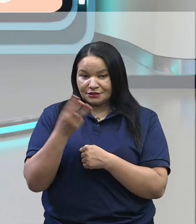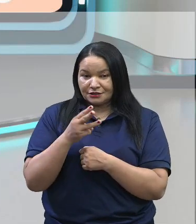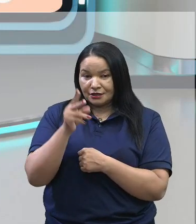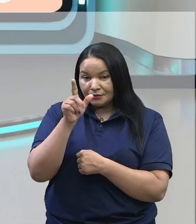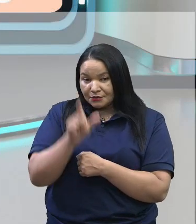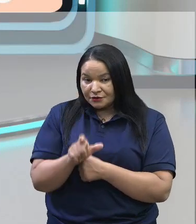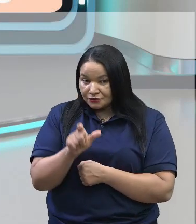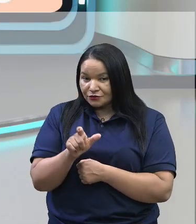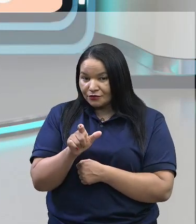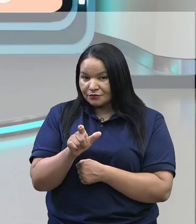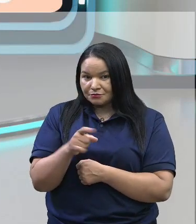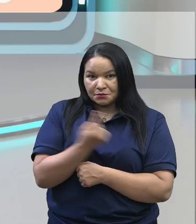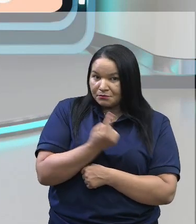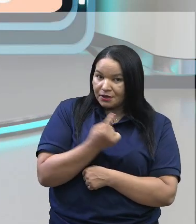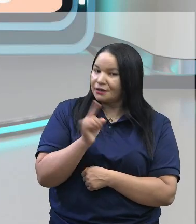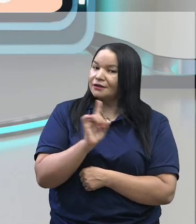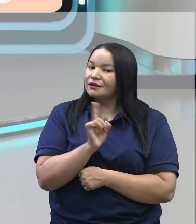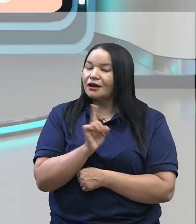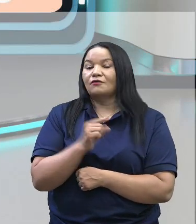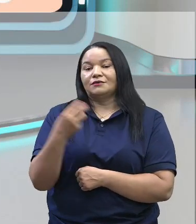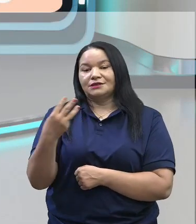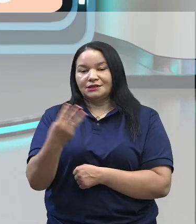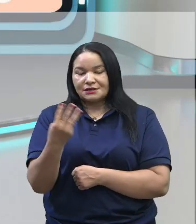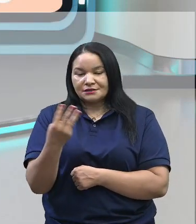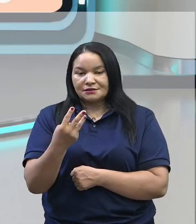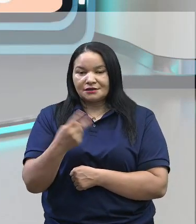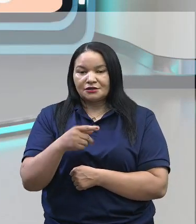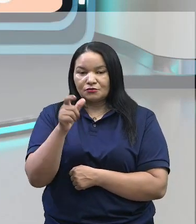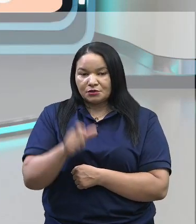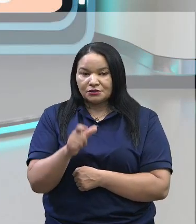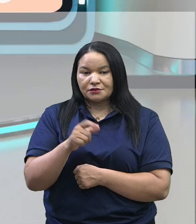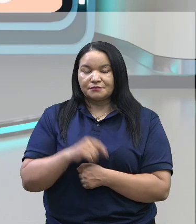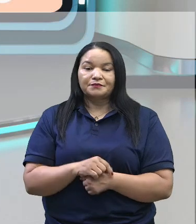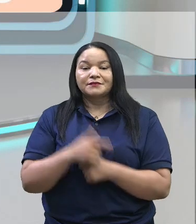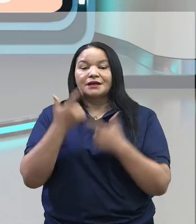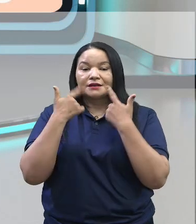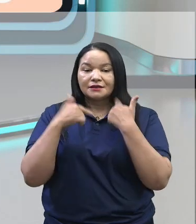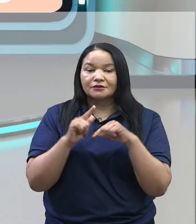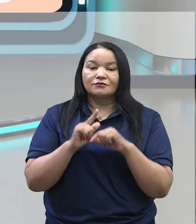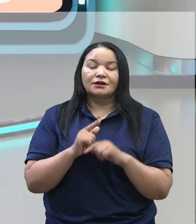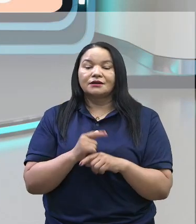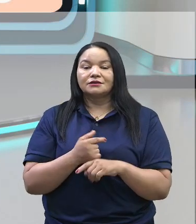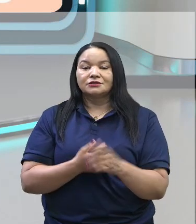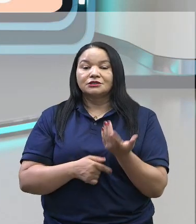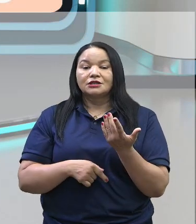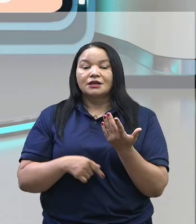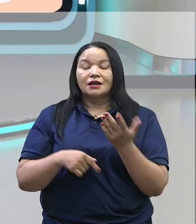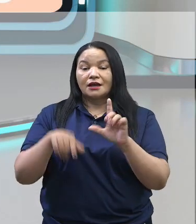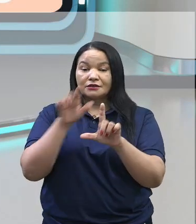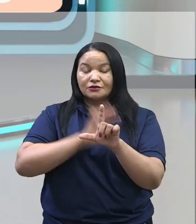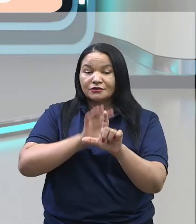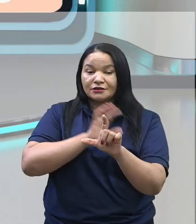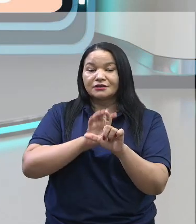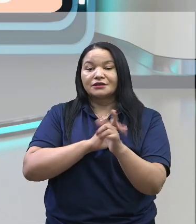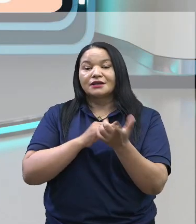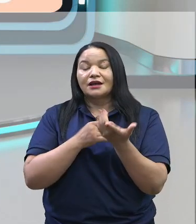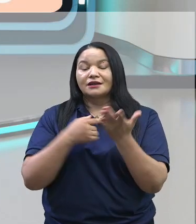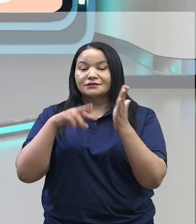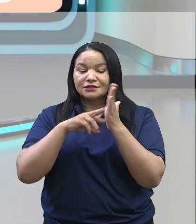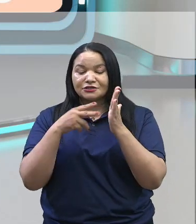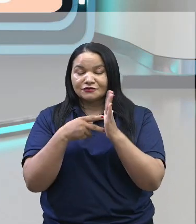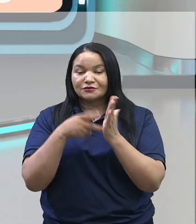primeira pessoa, né? É uma linguagem denotativa e literal com significados reais